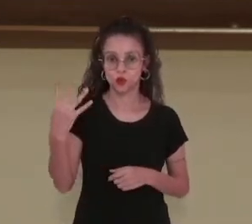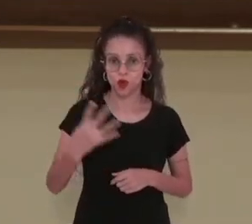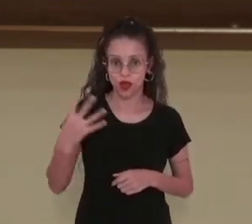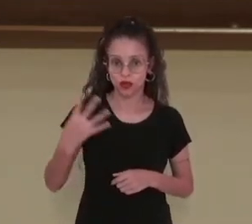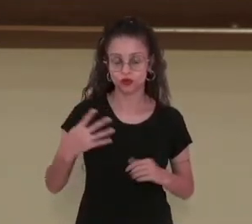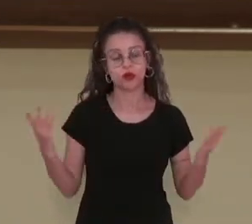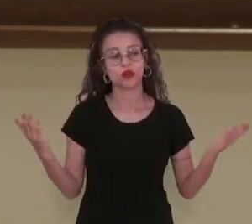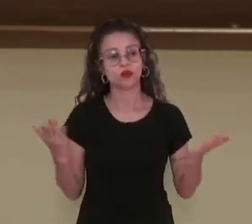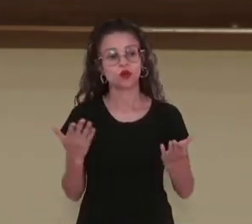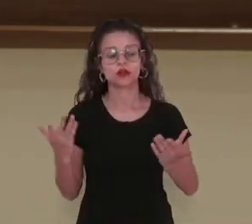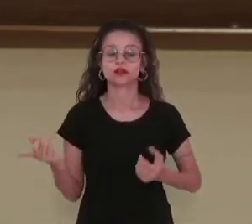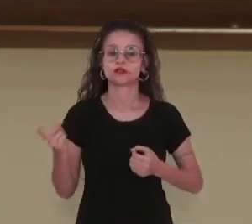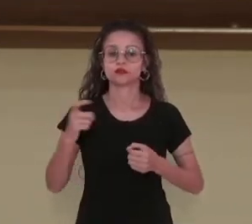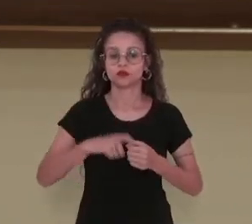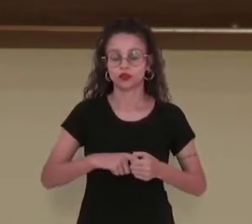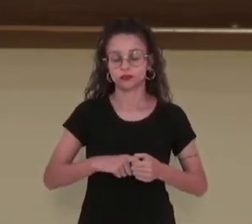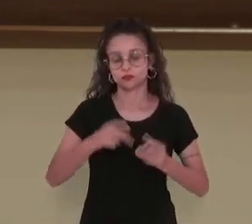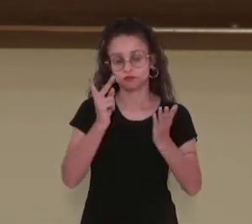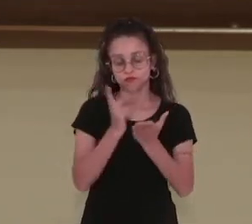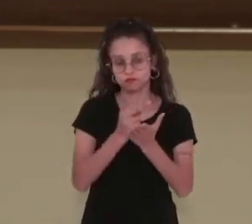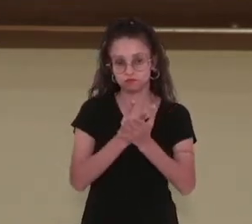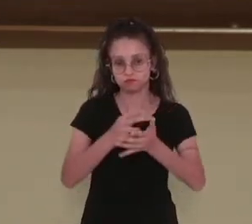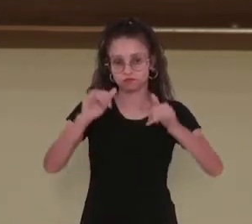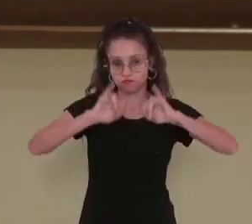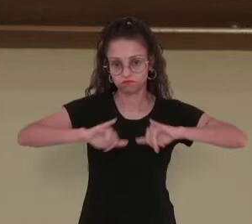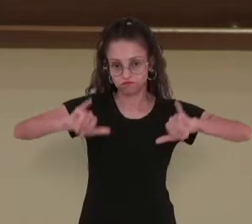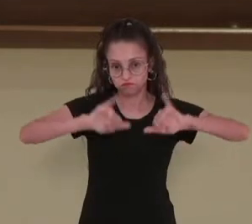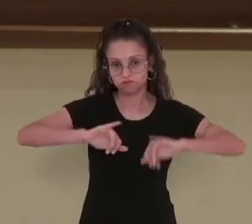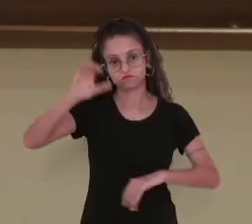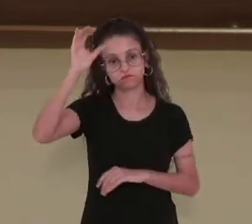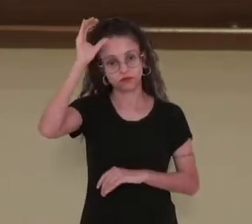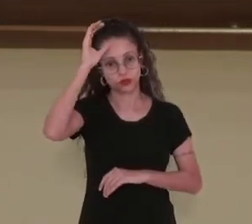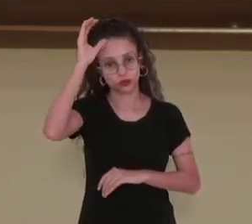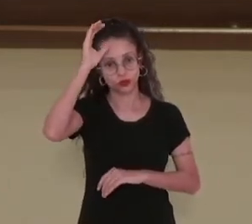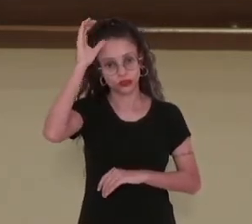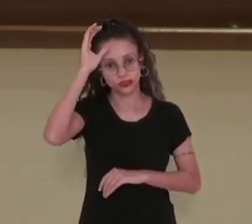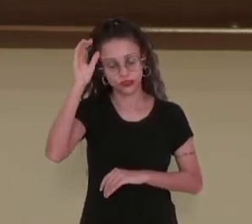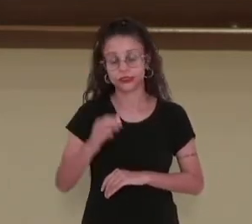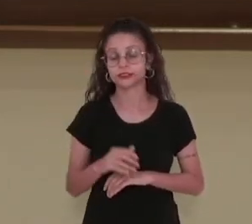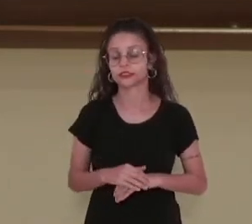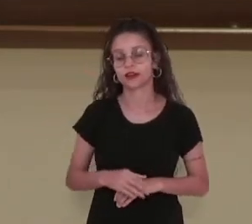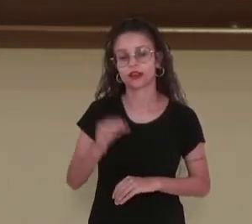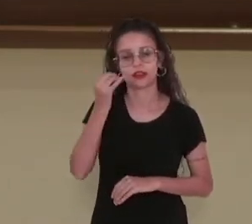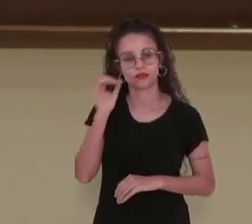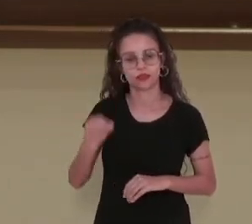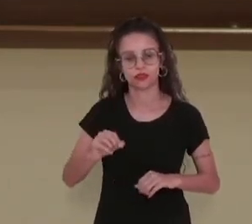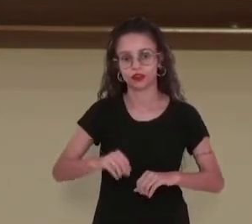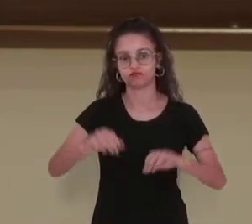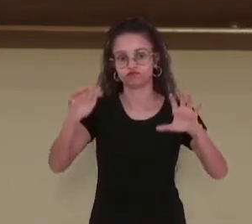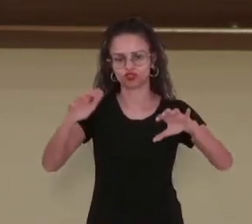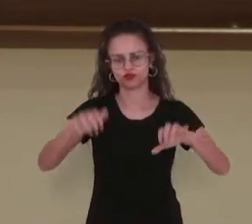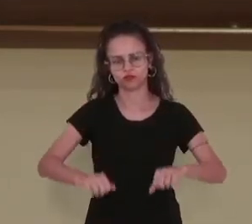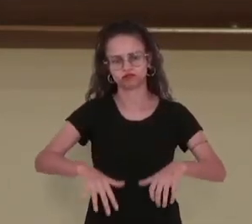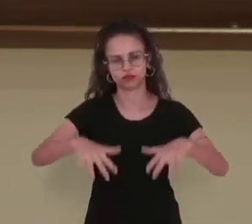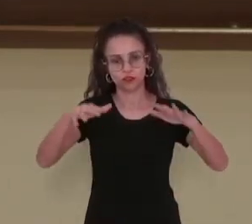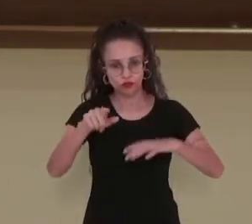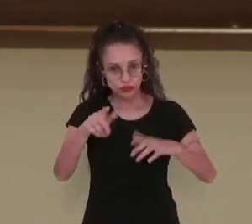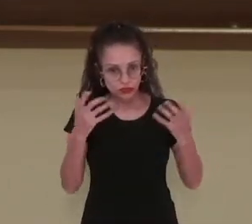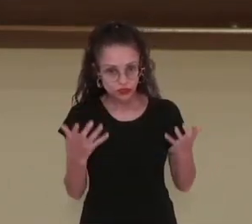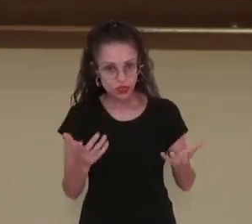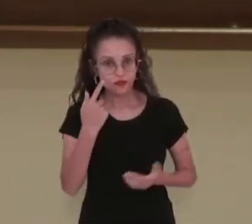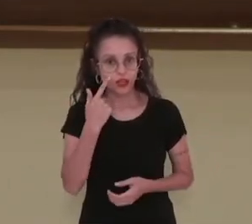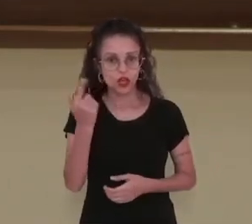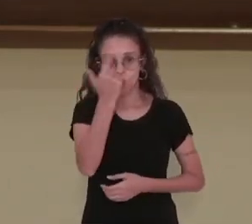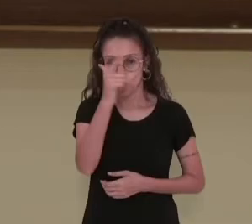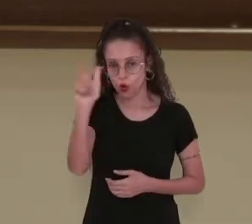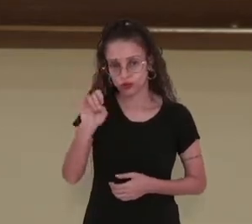vamos retomar o texto da campanha de conscientização contra enchentes. Se você quiser, ficou curioso, quer ver outras